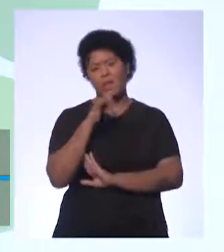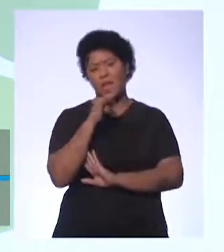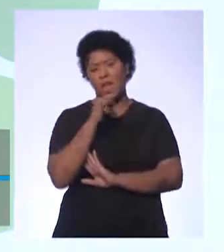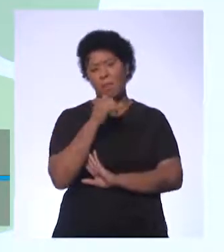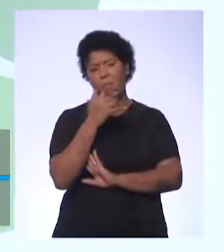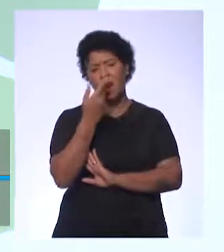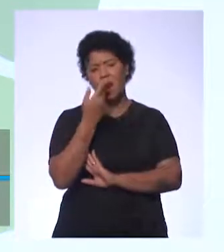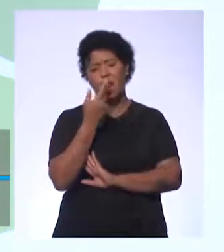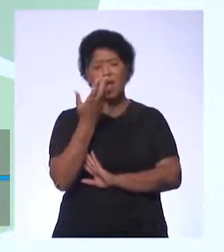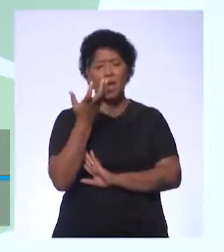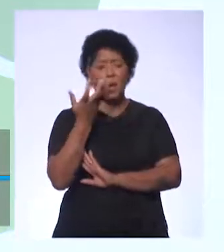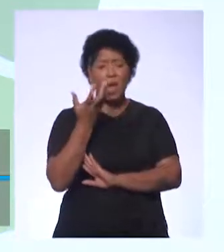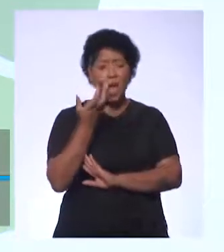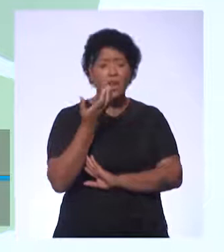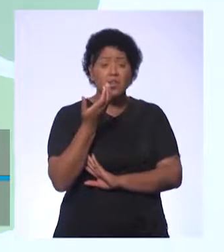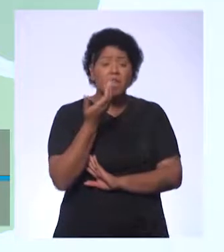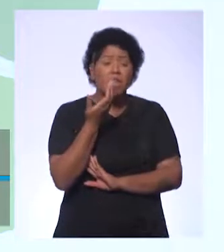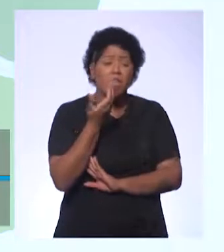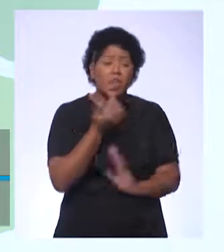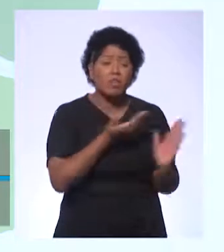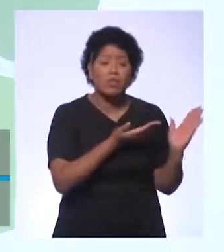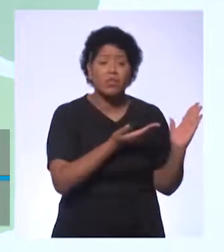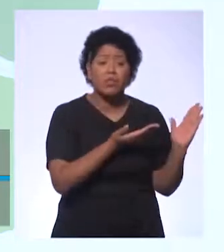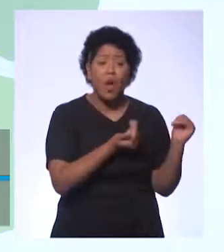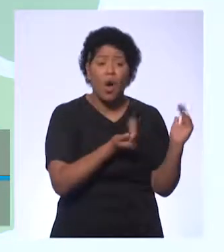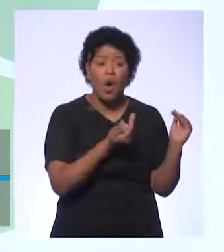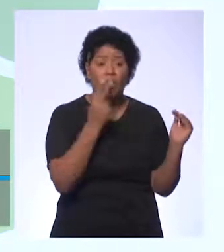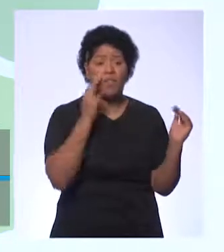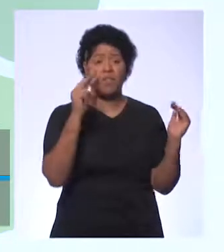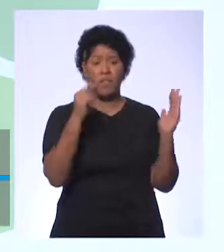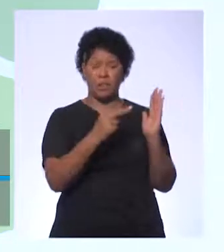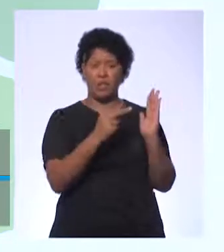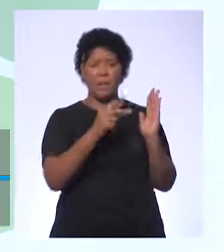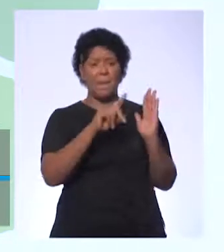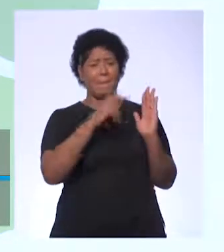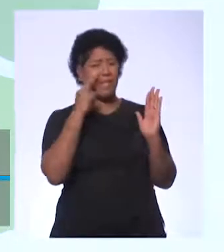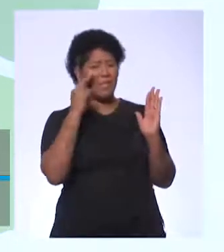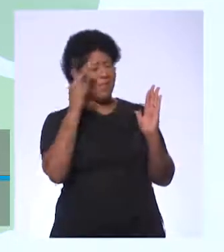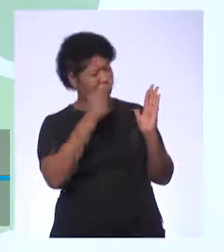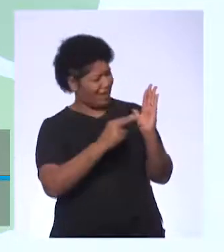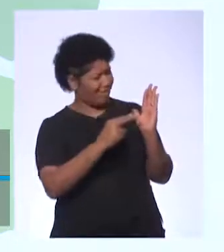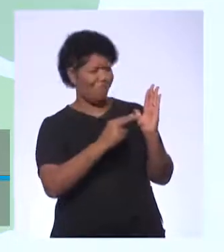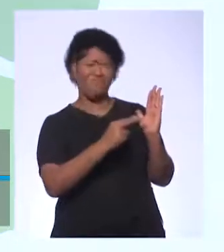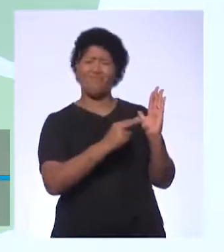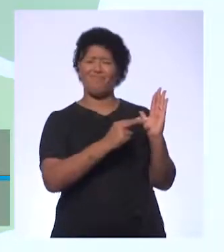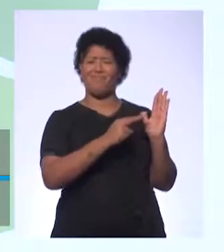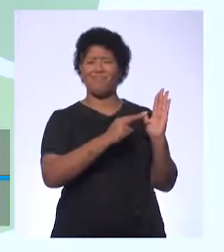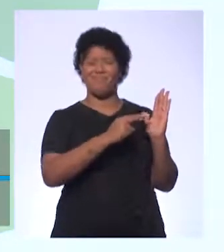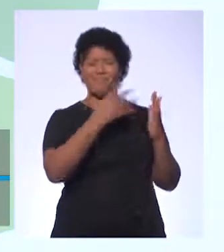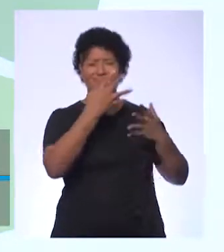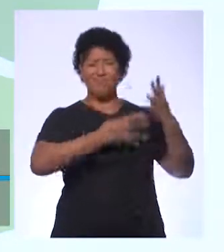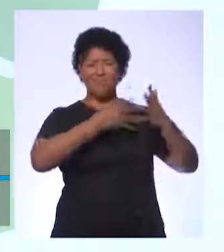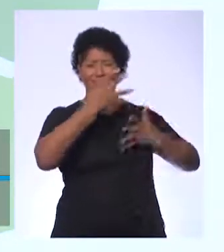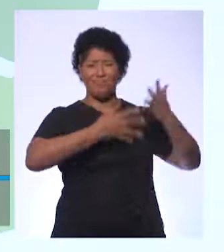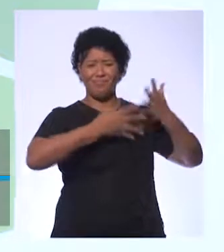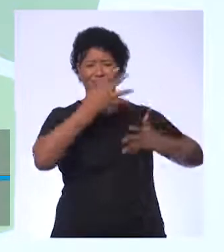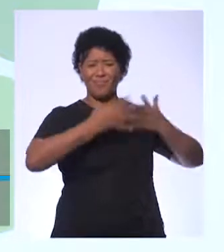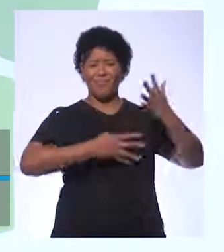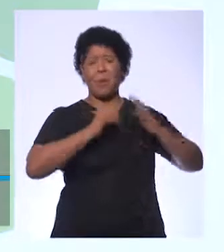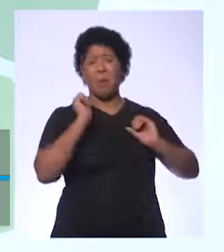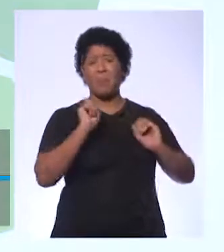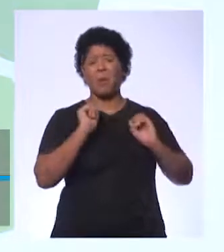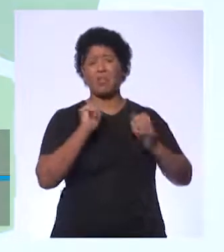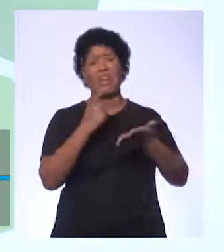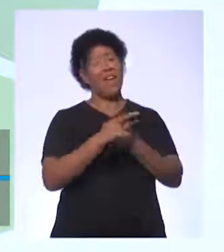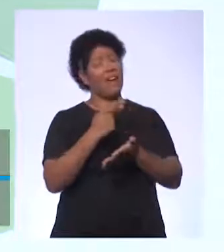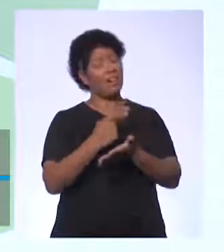ele está se pronunciando com um linguajar que não condiz com a idade dele, né? Então, assim, você pode estar cometendo aí algumas incoerências. Então, cuidado